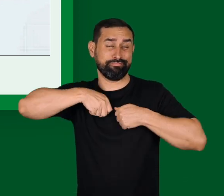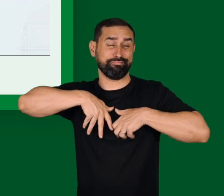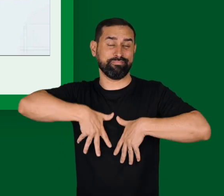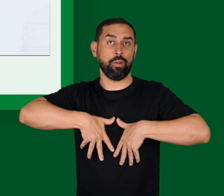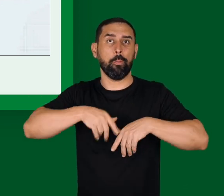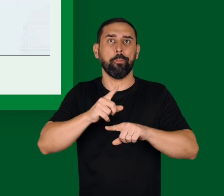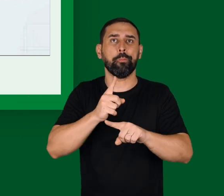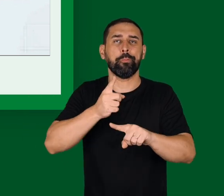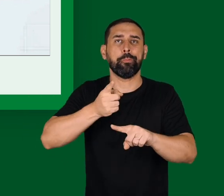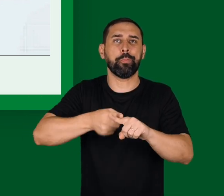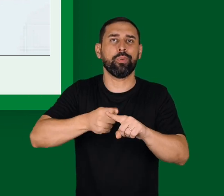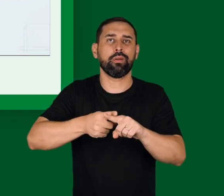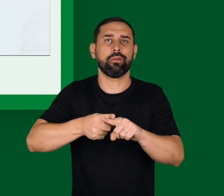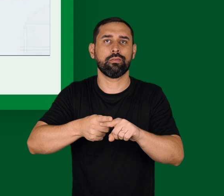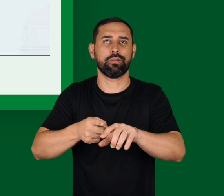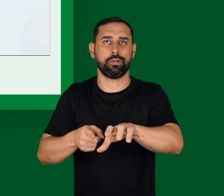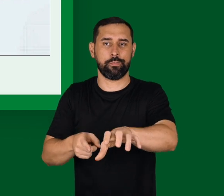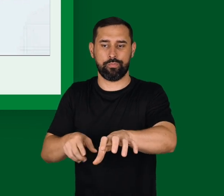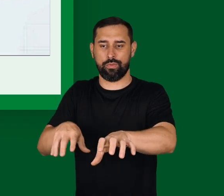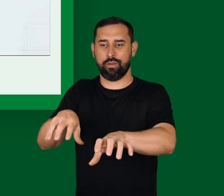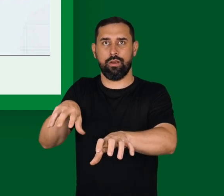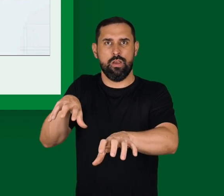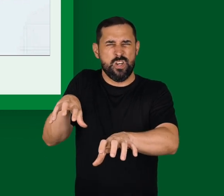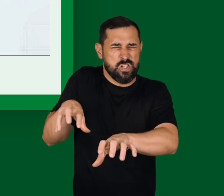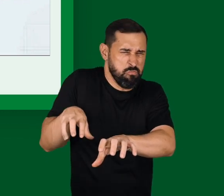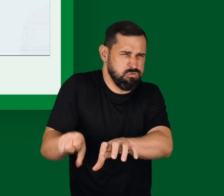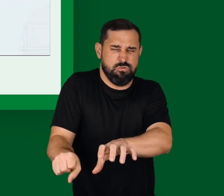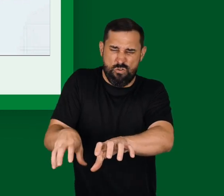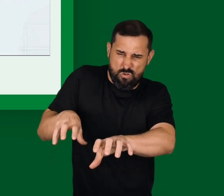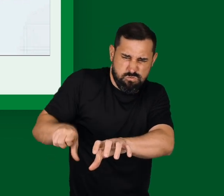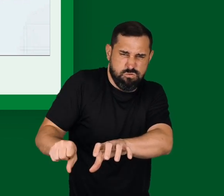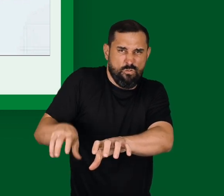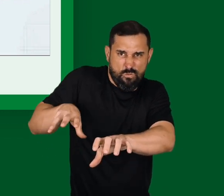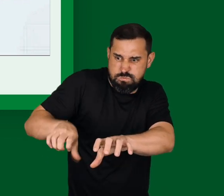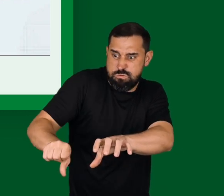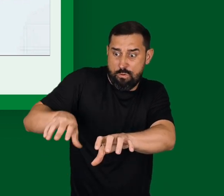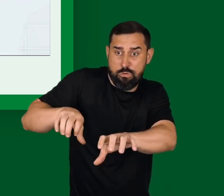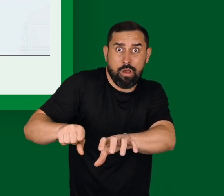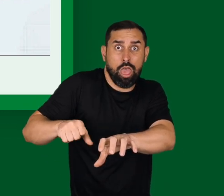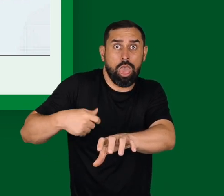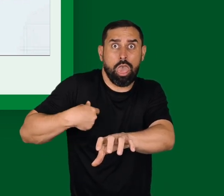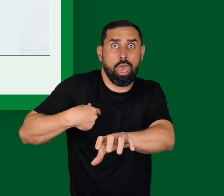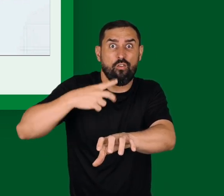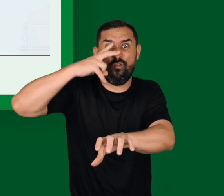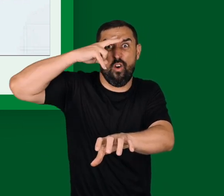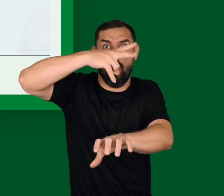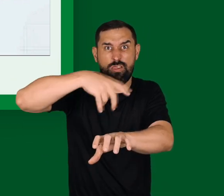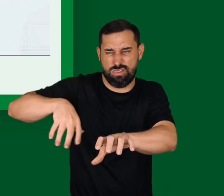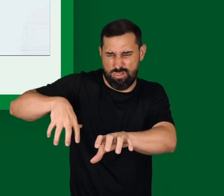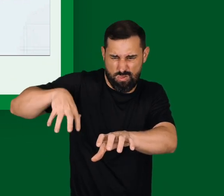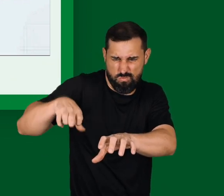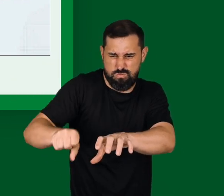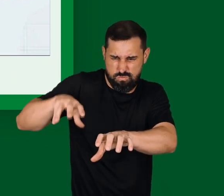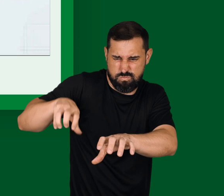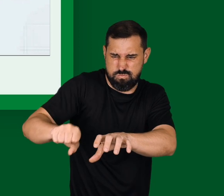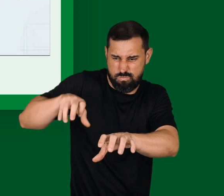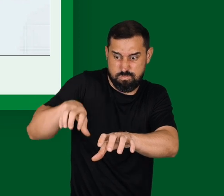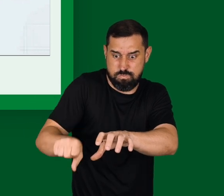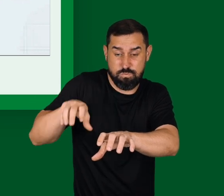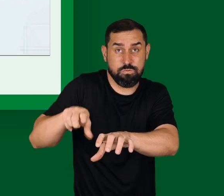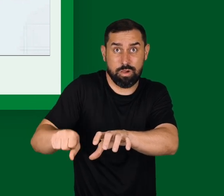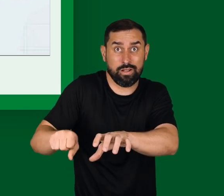ter pneumomediastino, enfisema subcutâneo, às vezes que são feitos só mesmo na ventilação com máscara, né,